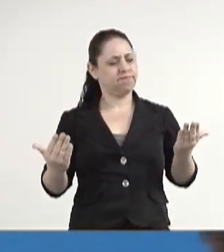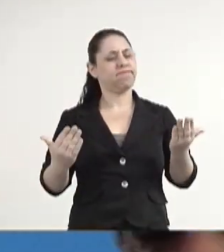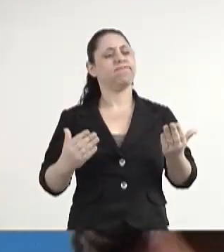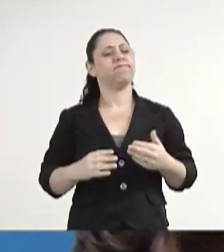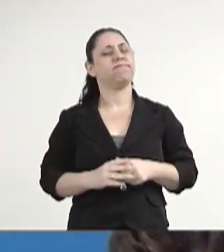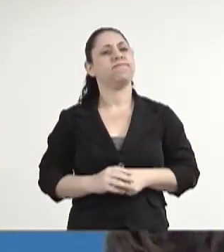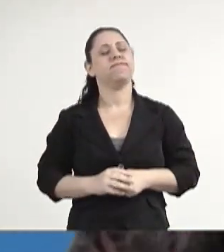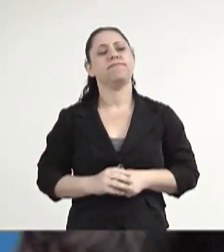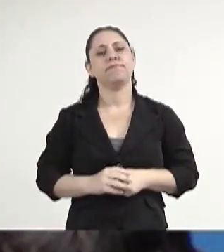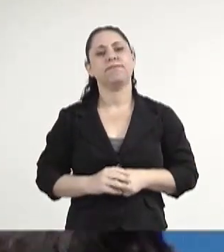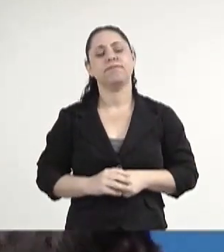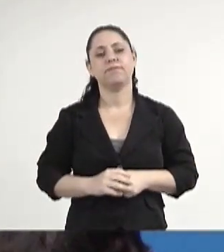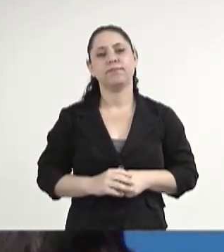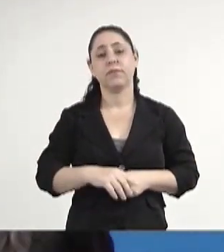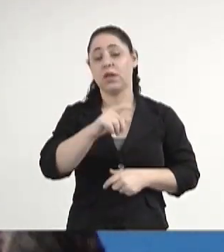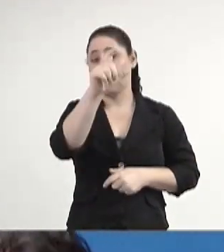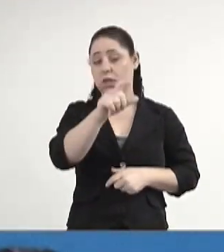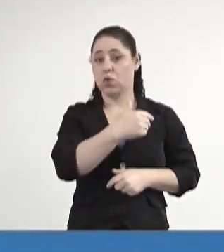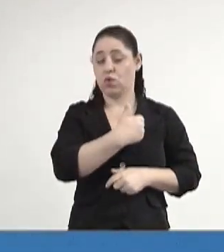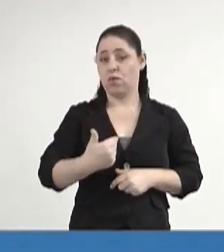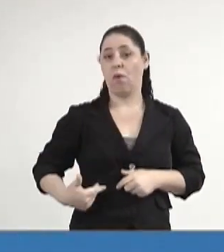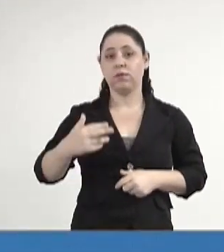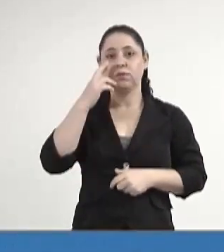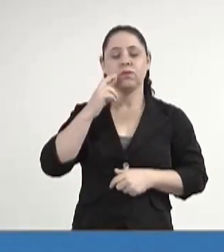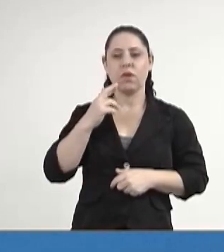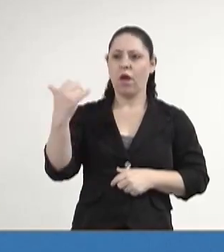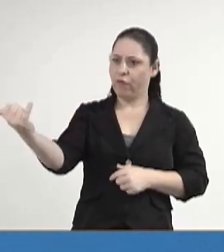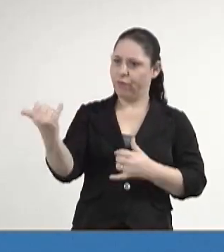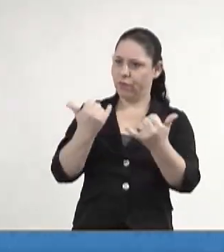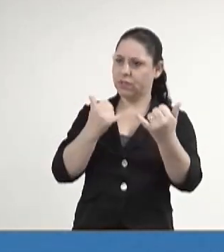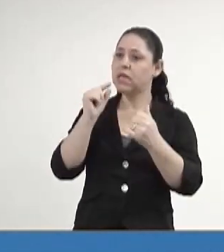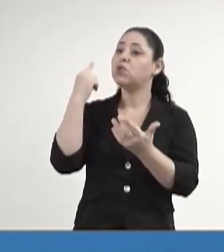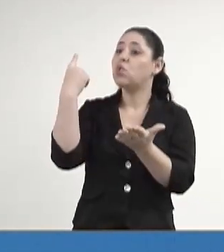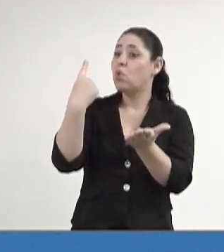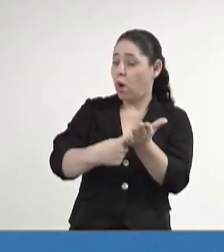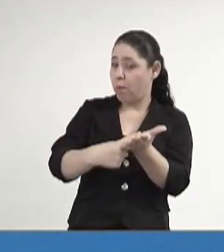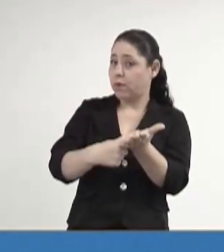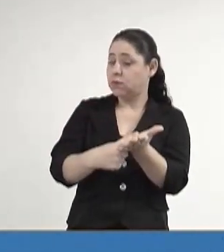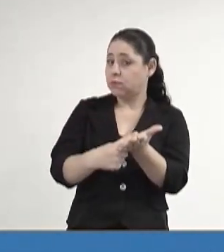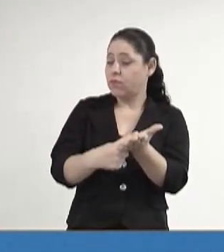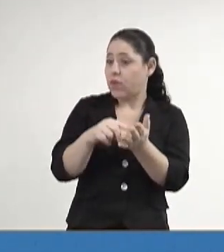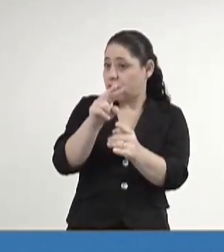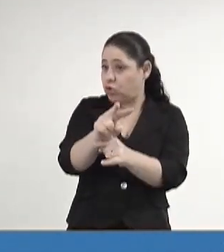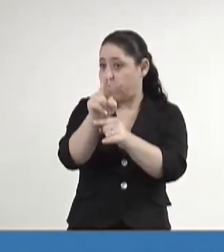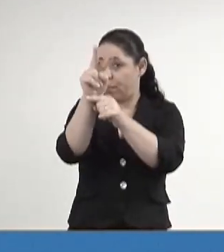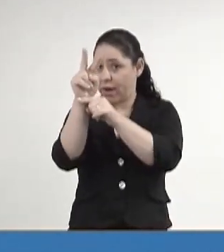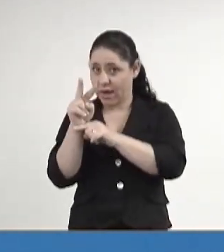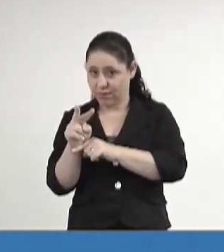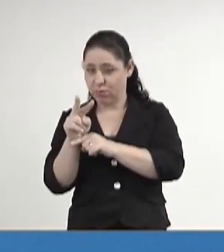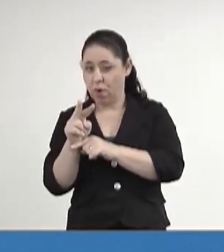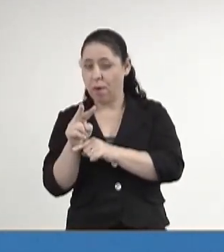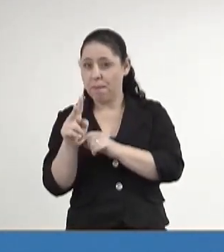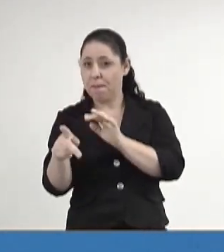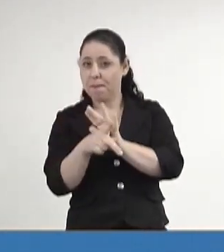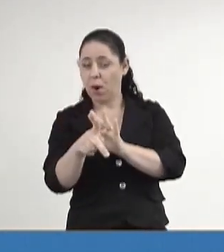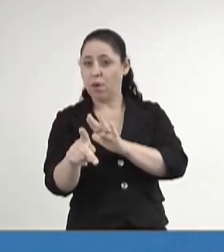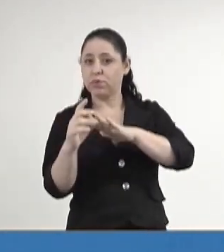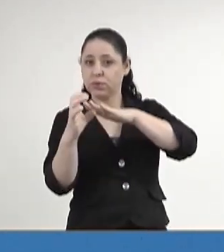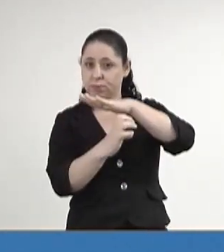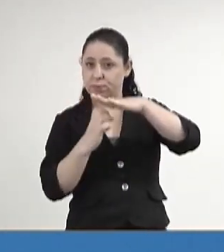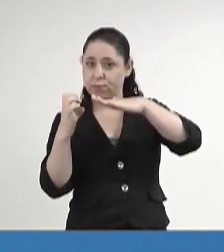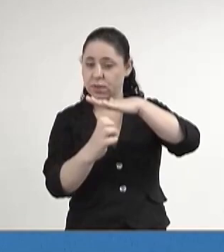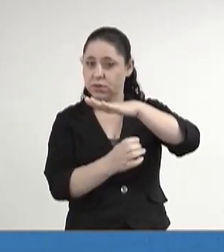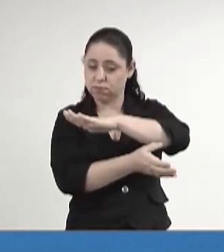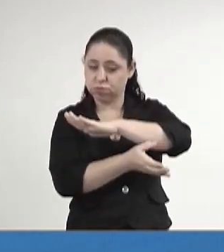questionamentos. Para o senhor Eduardo Rido, informar se o compromisso de investimentos previsto na parceria público-privada da